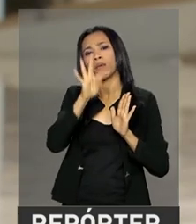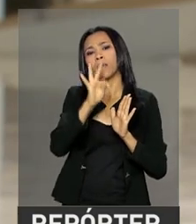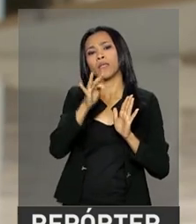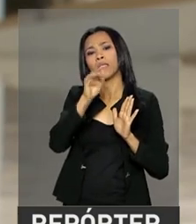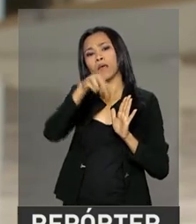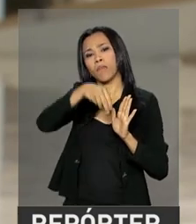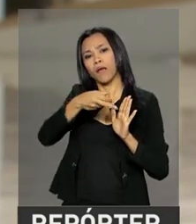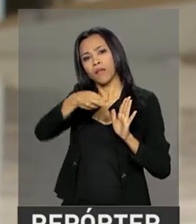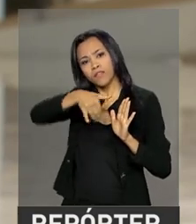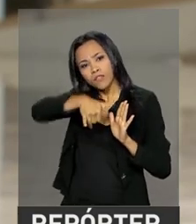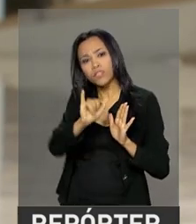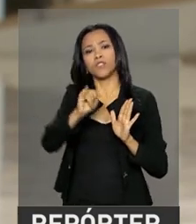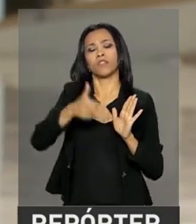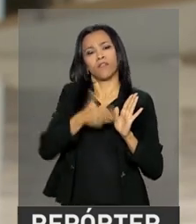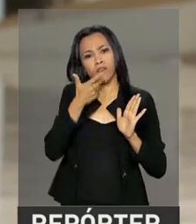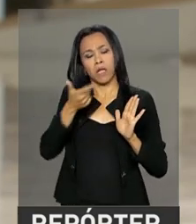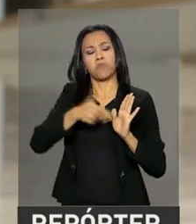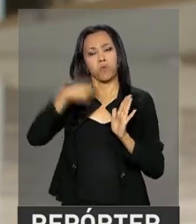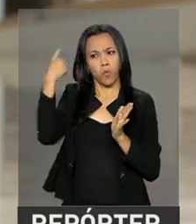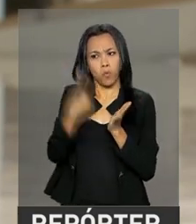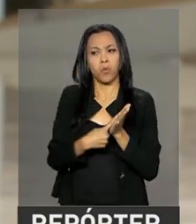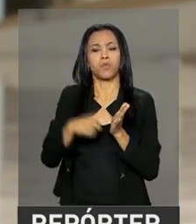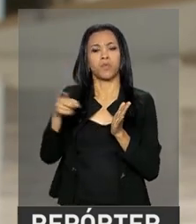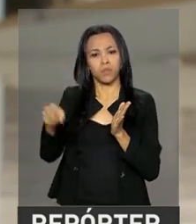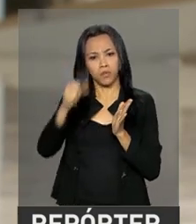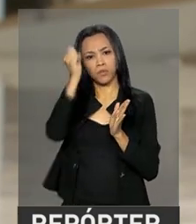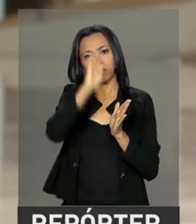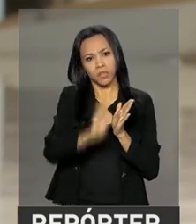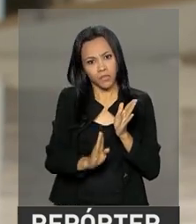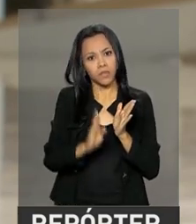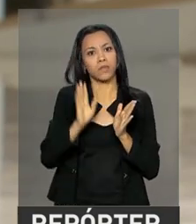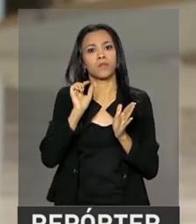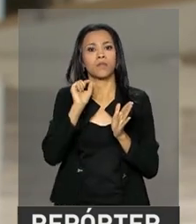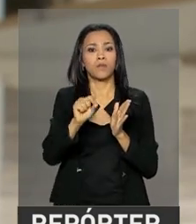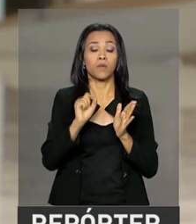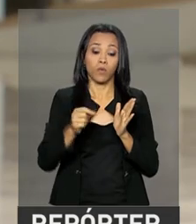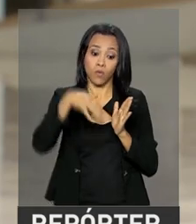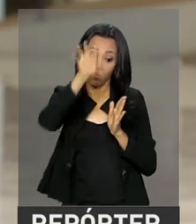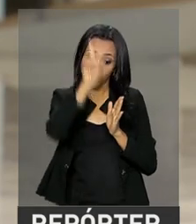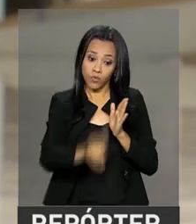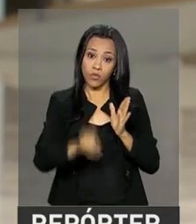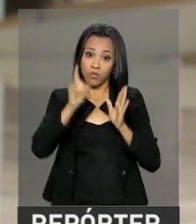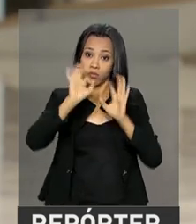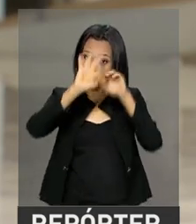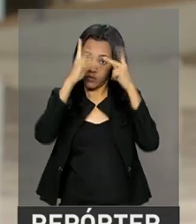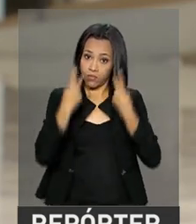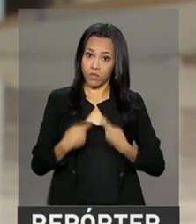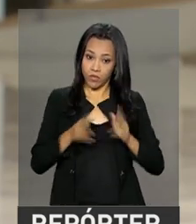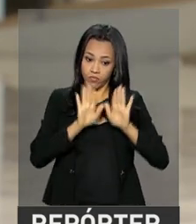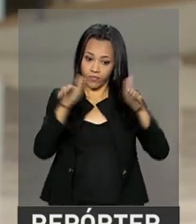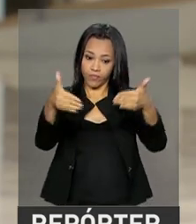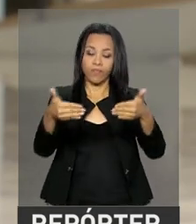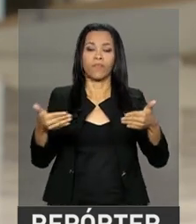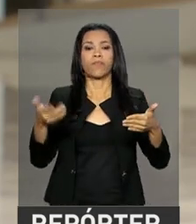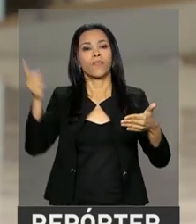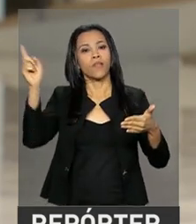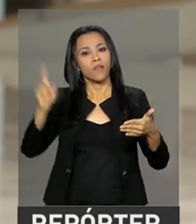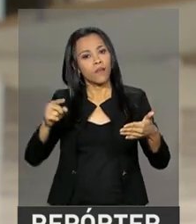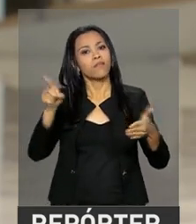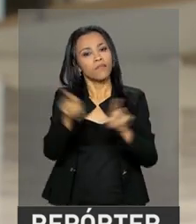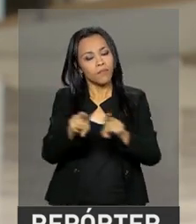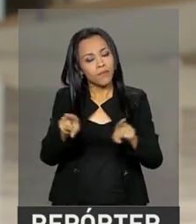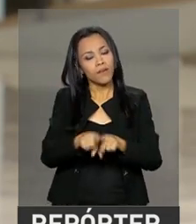resultado da eleição confirma o compromisso brasileiro com a questão dos direitos humanos e reflete o